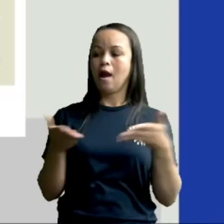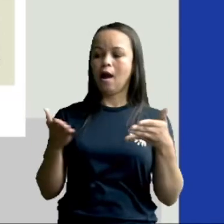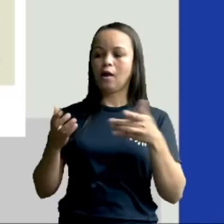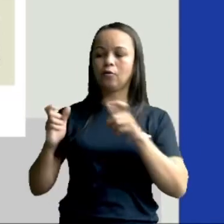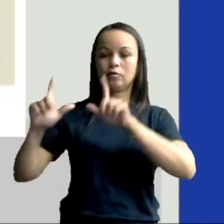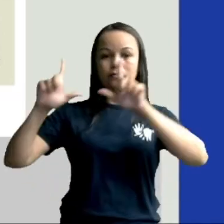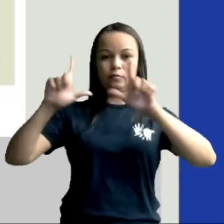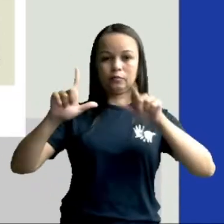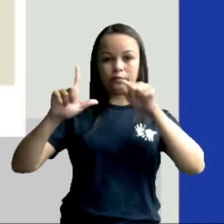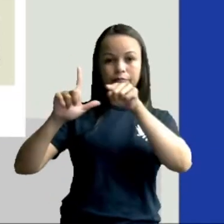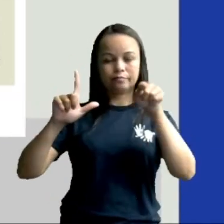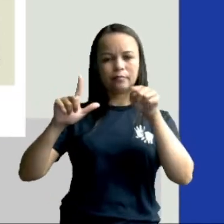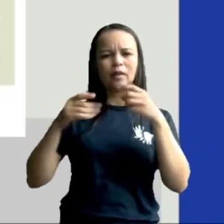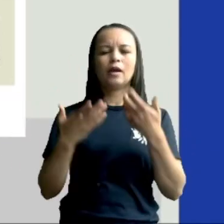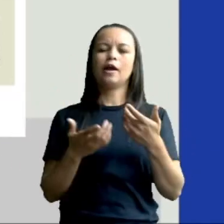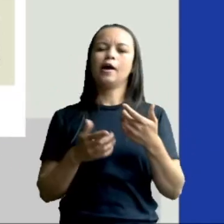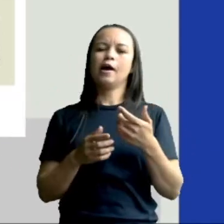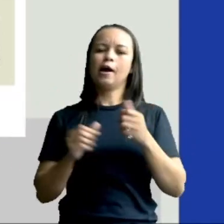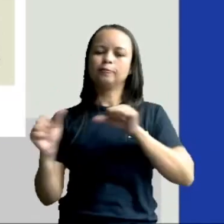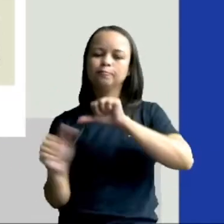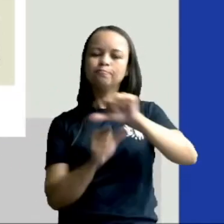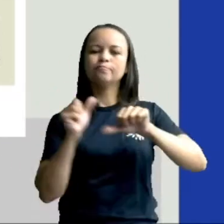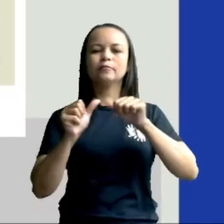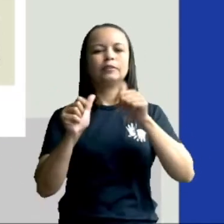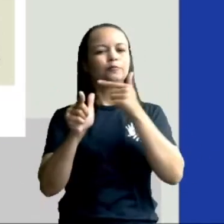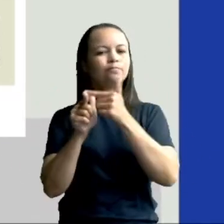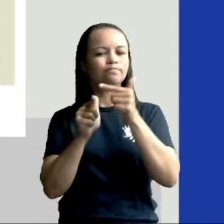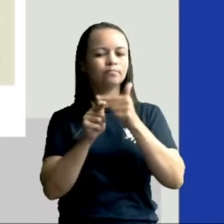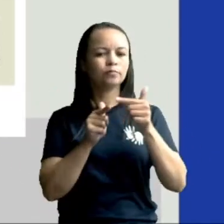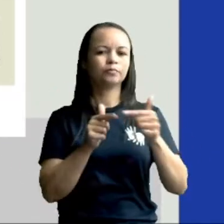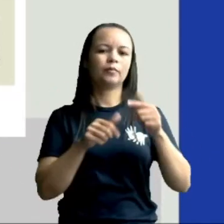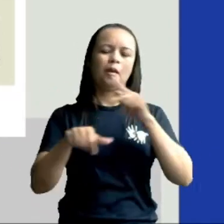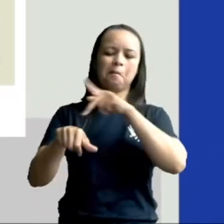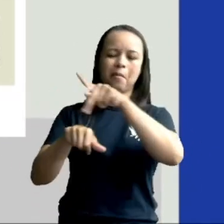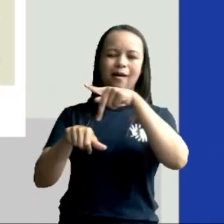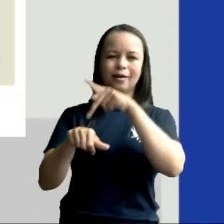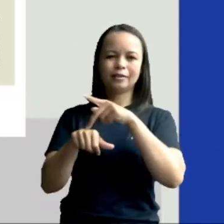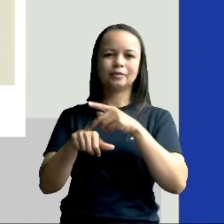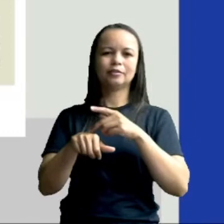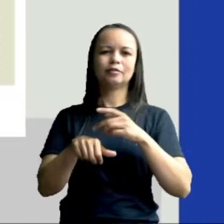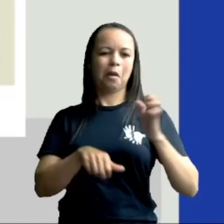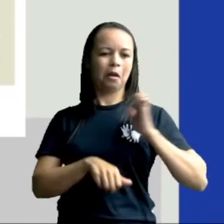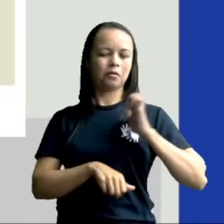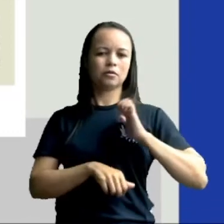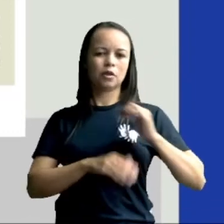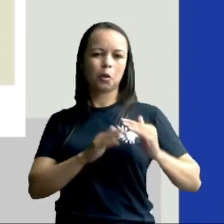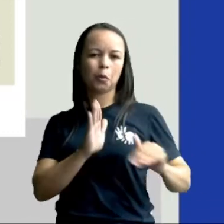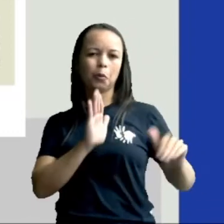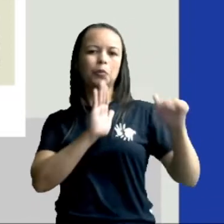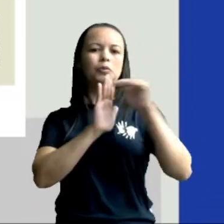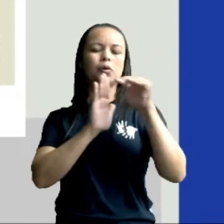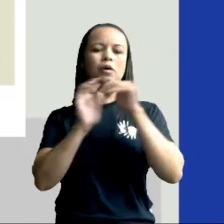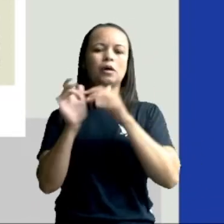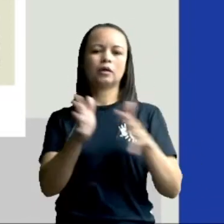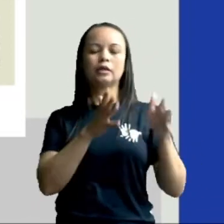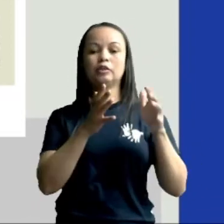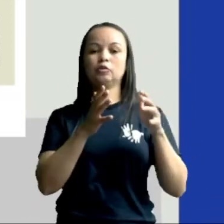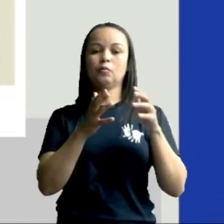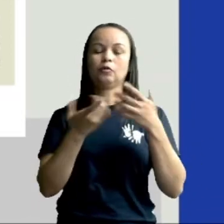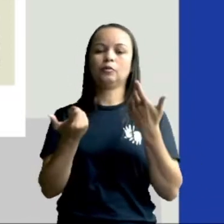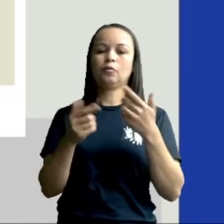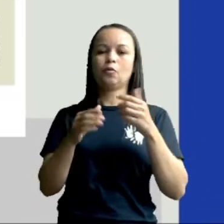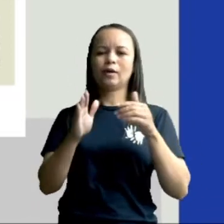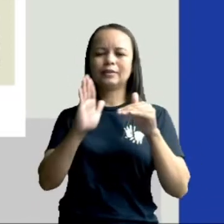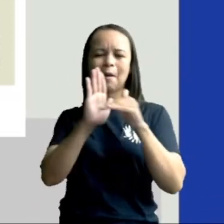a abundância traz consequências. Países mais ricos respondem por quase a metade do